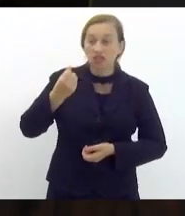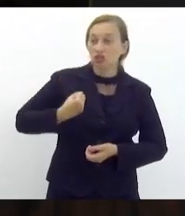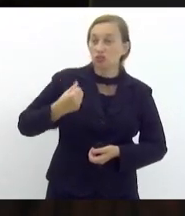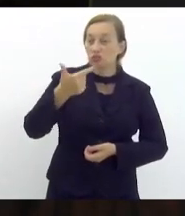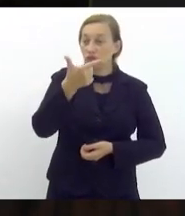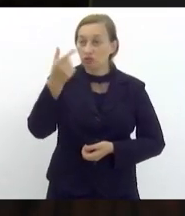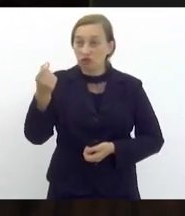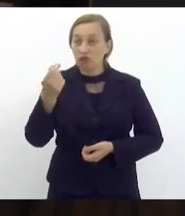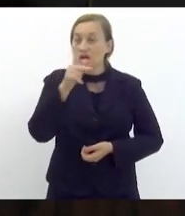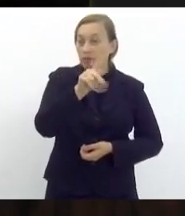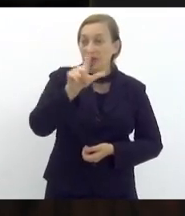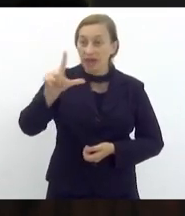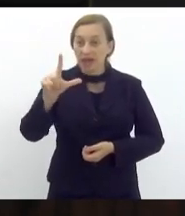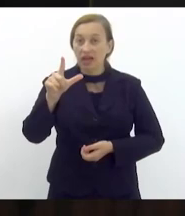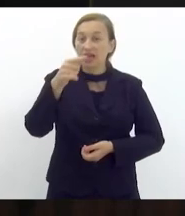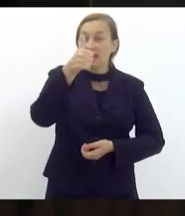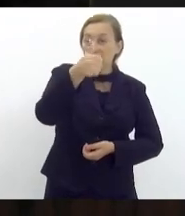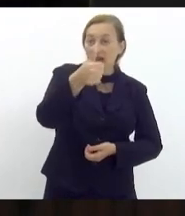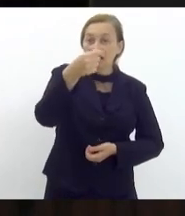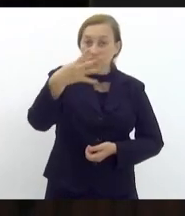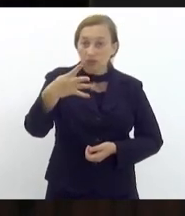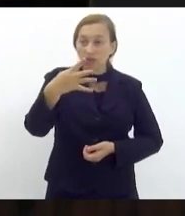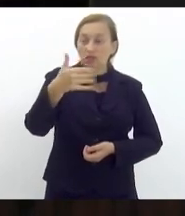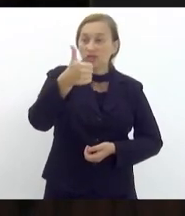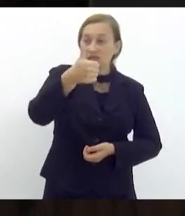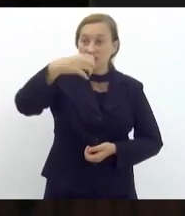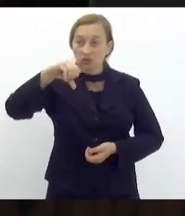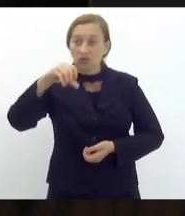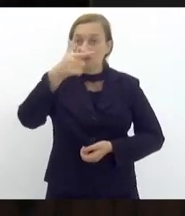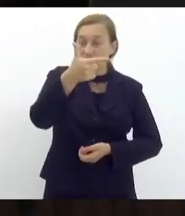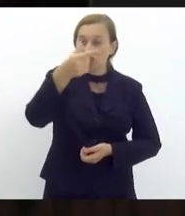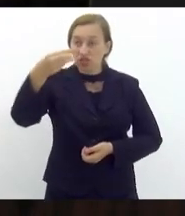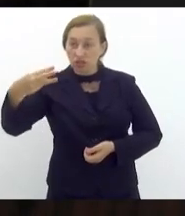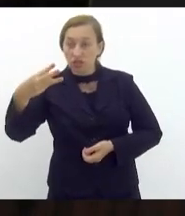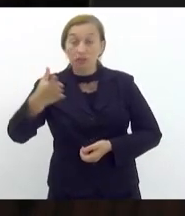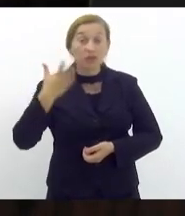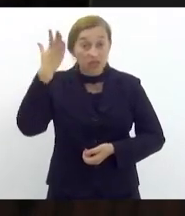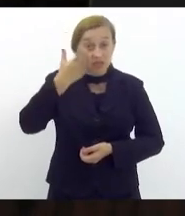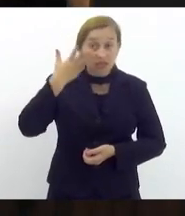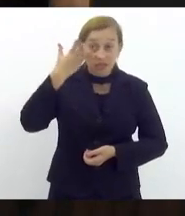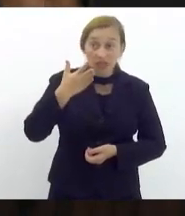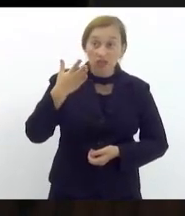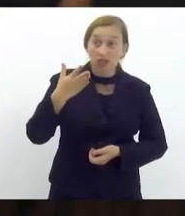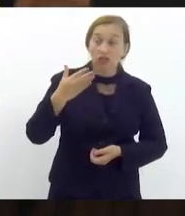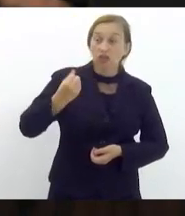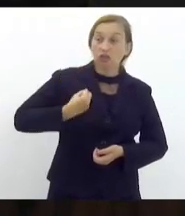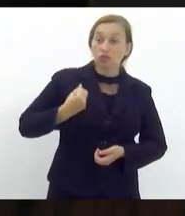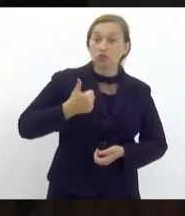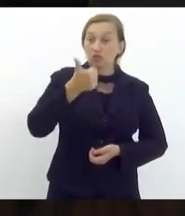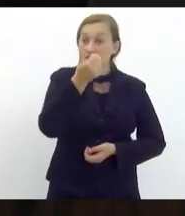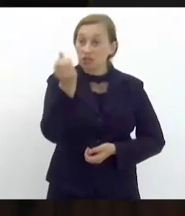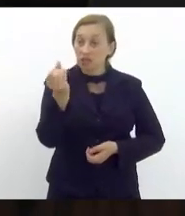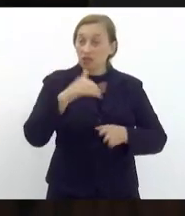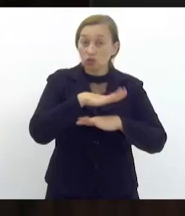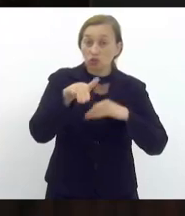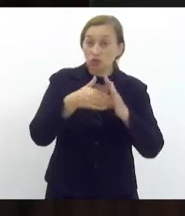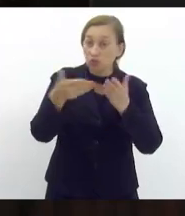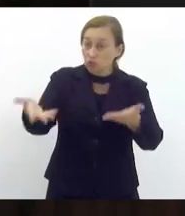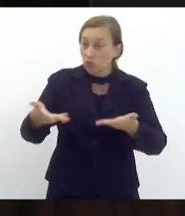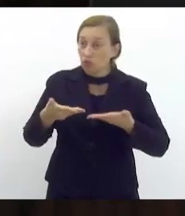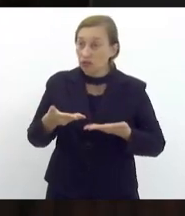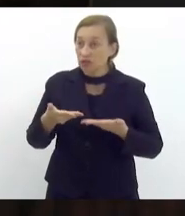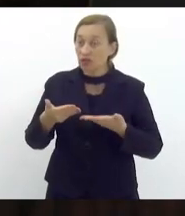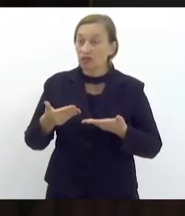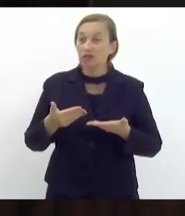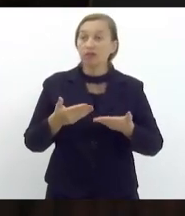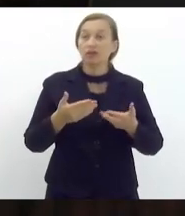o PL 1419 de 23 mensagem número 16 Estão todos convocados